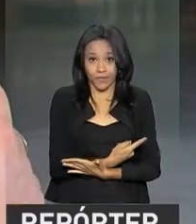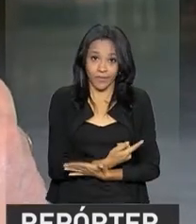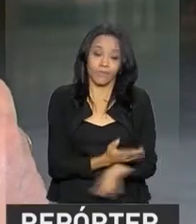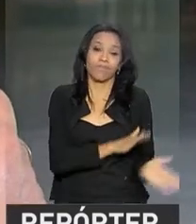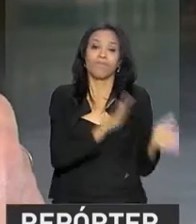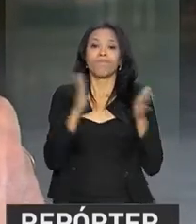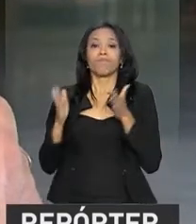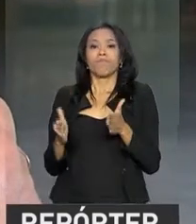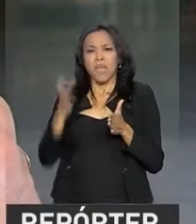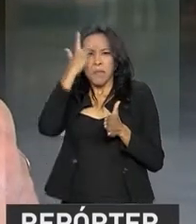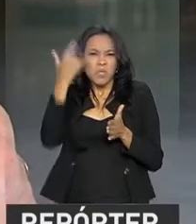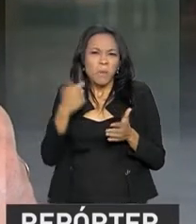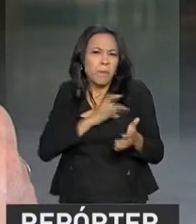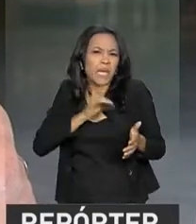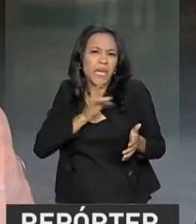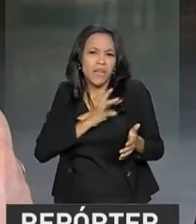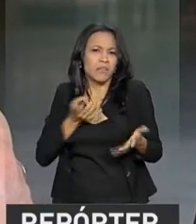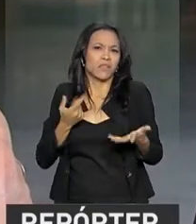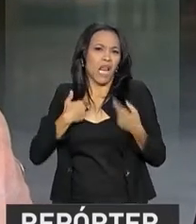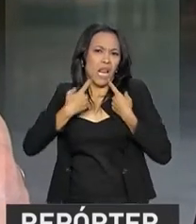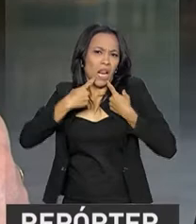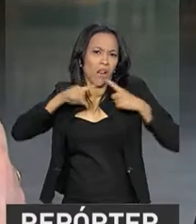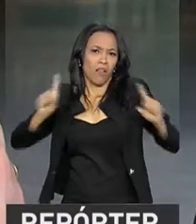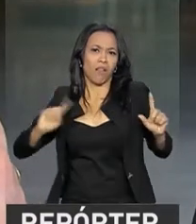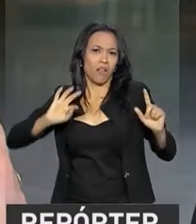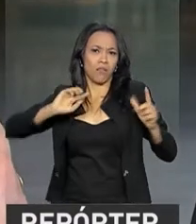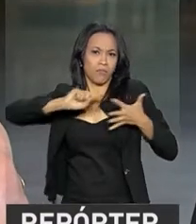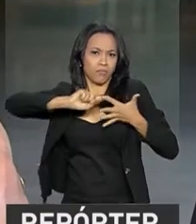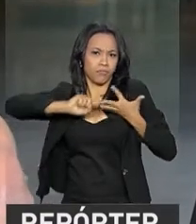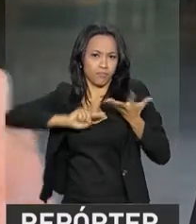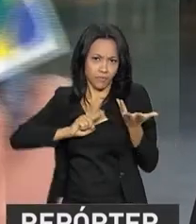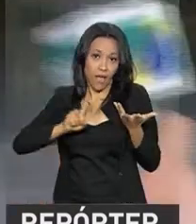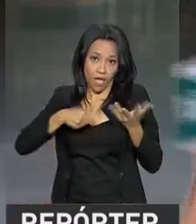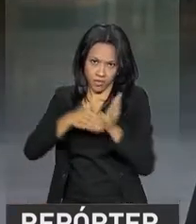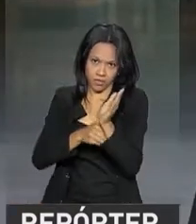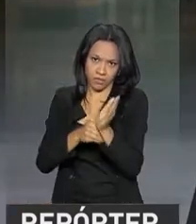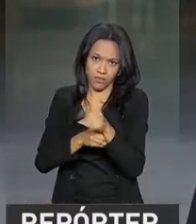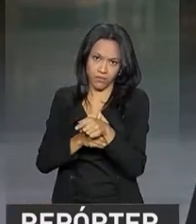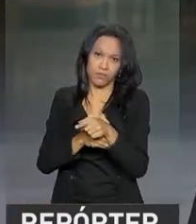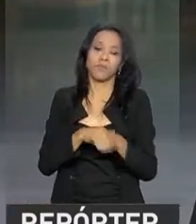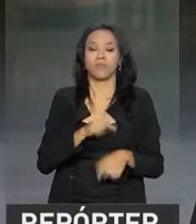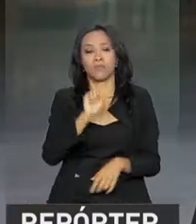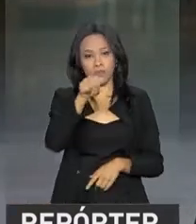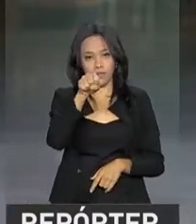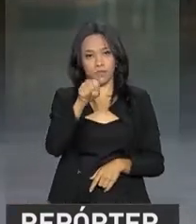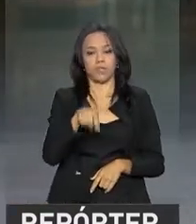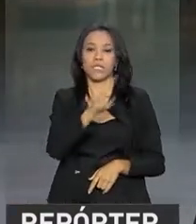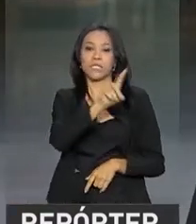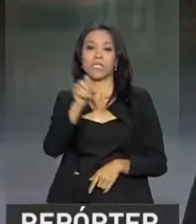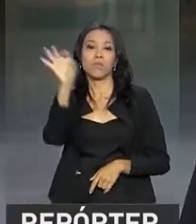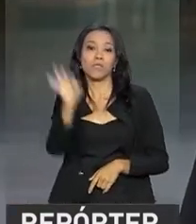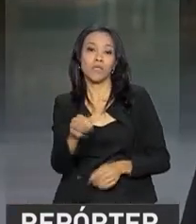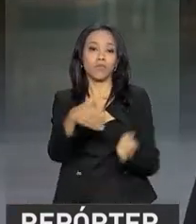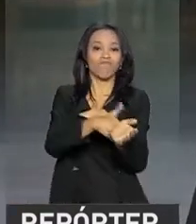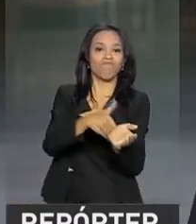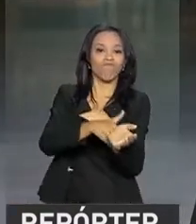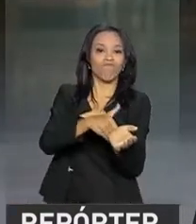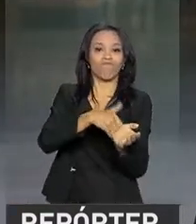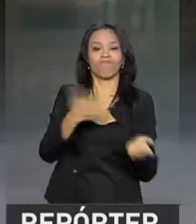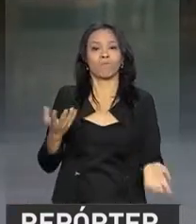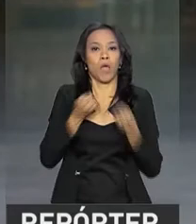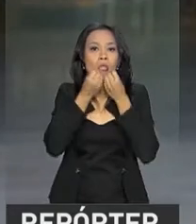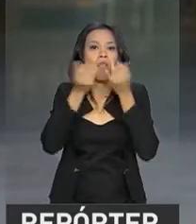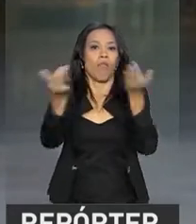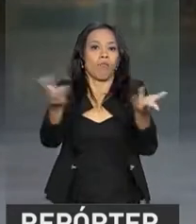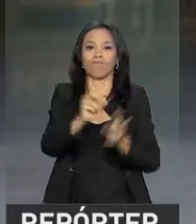não precisa ter medo de denunciar nem assim as denúncias são mantidas em sigilo no sim 100% e sigiloso nénão